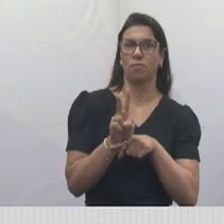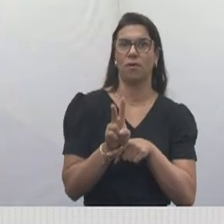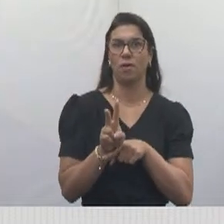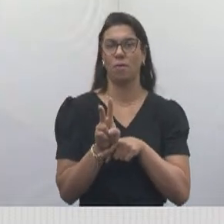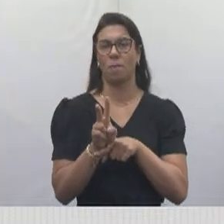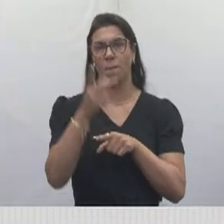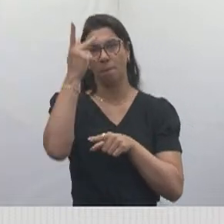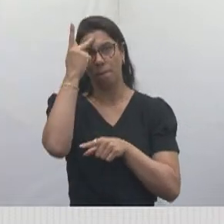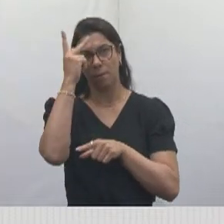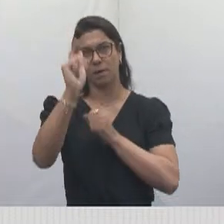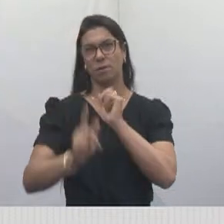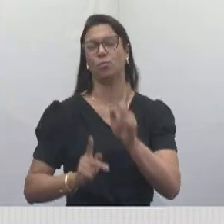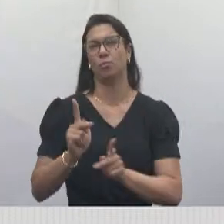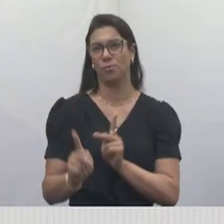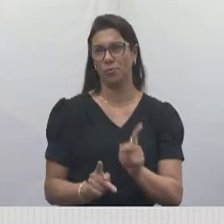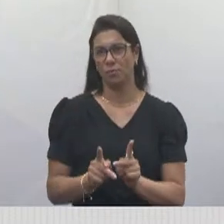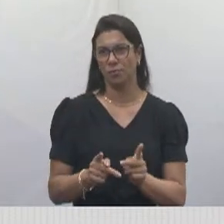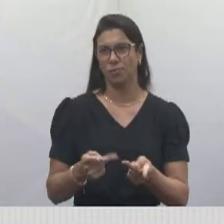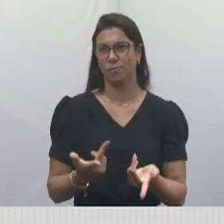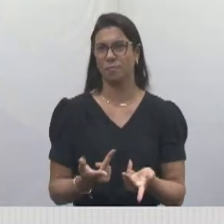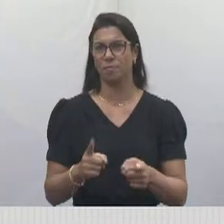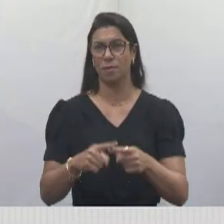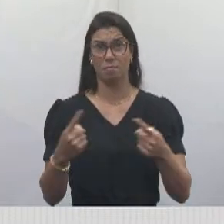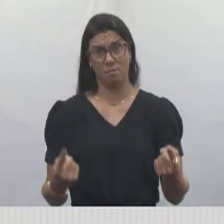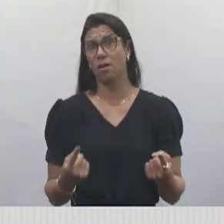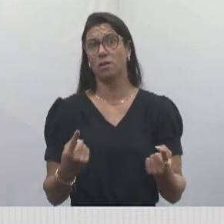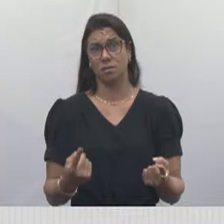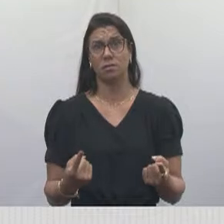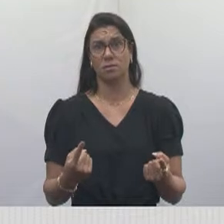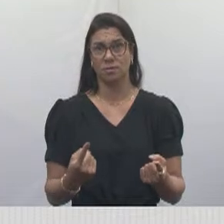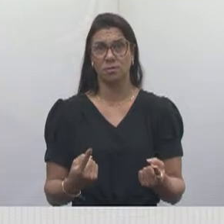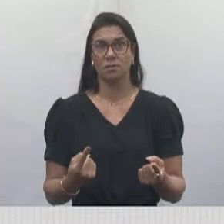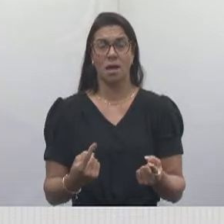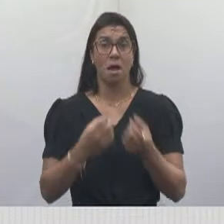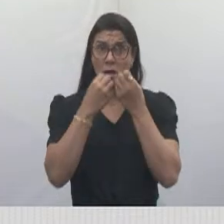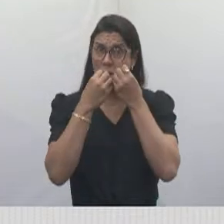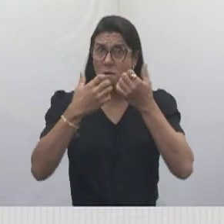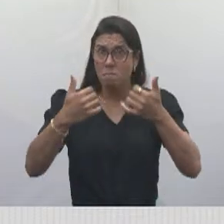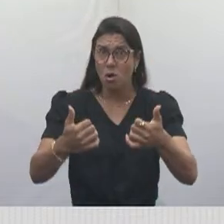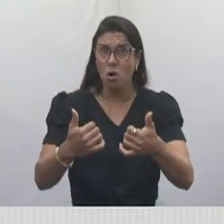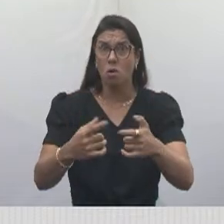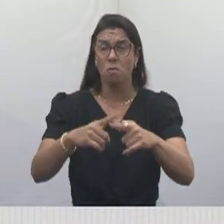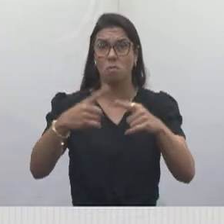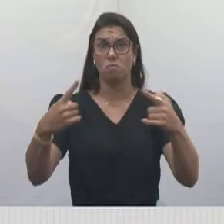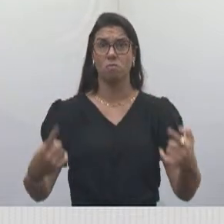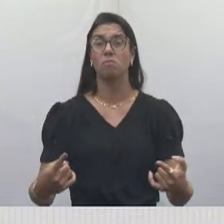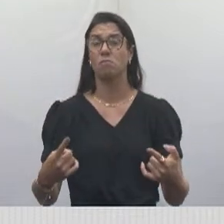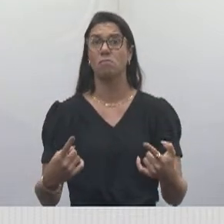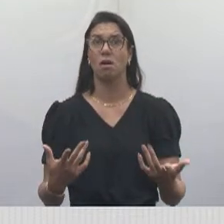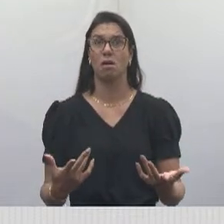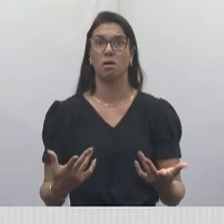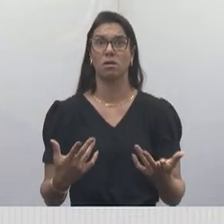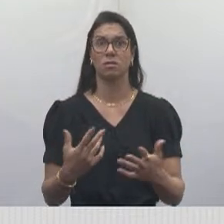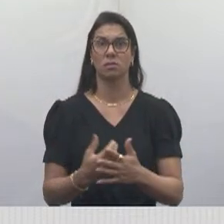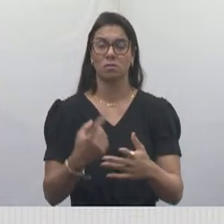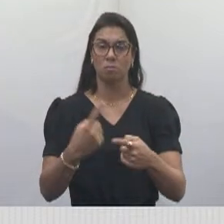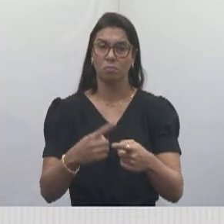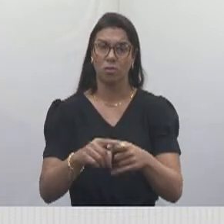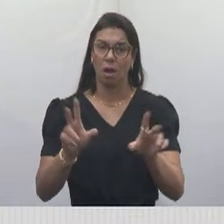ser motivo de louvor. Isso devia ser objeto de uma moção de louvor, porque a